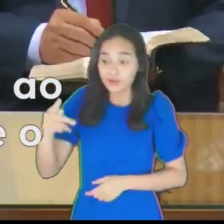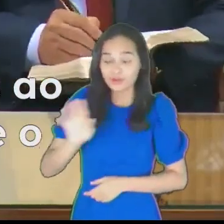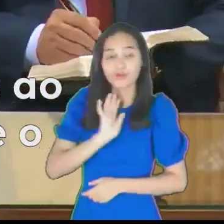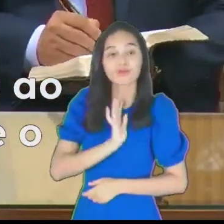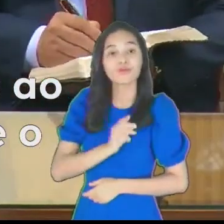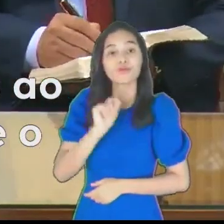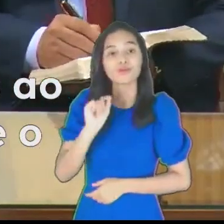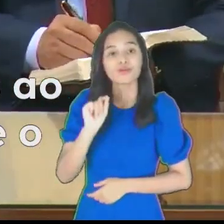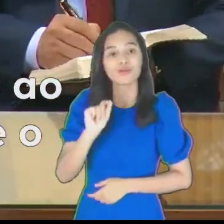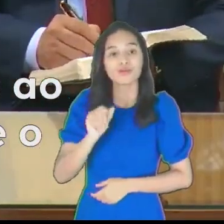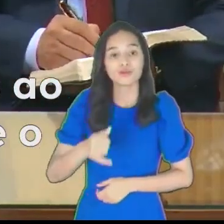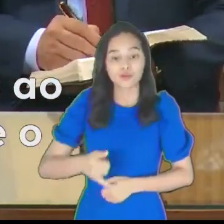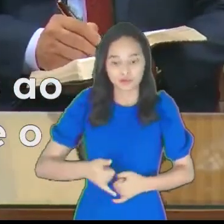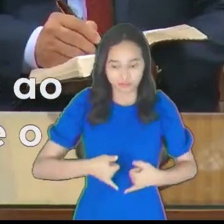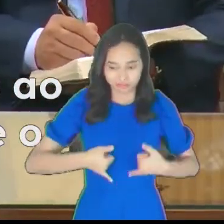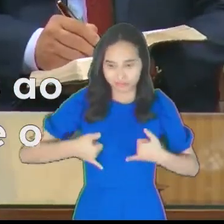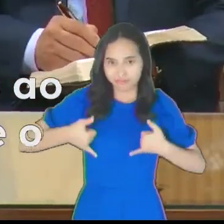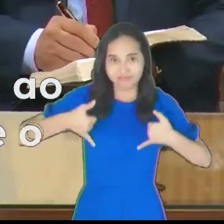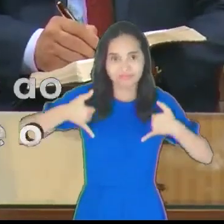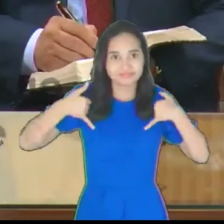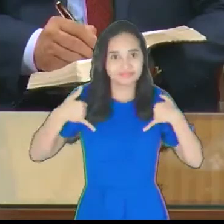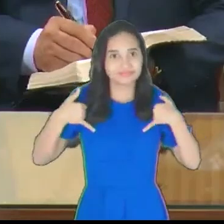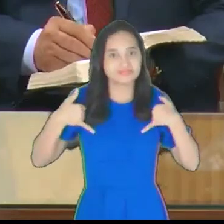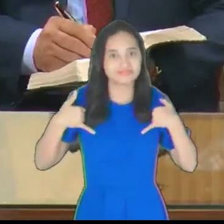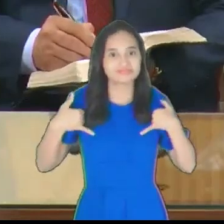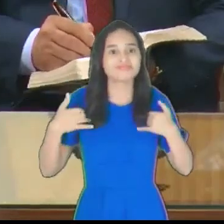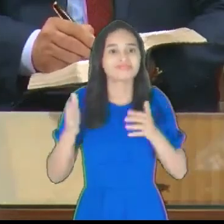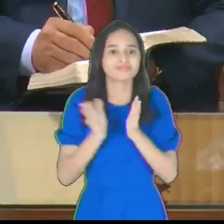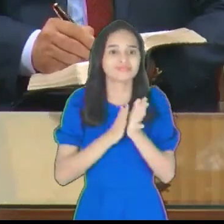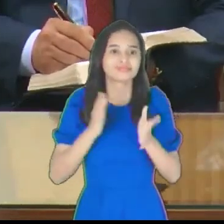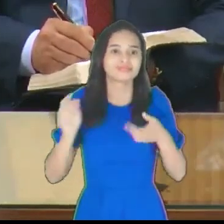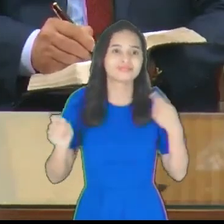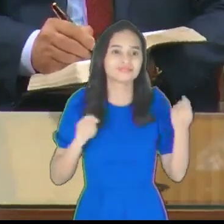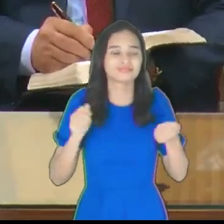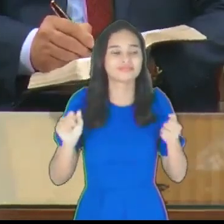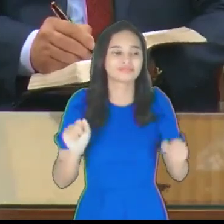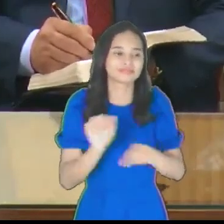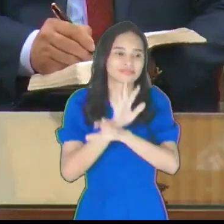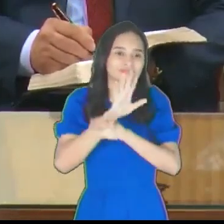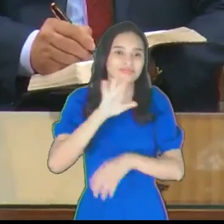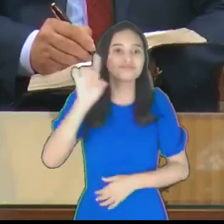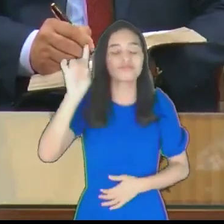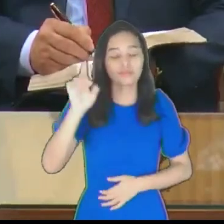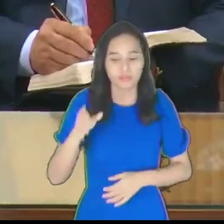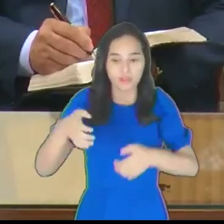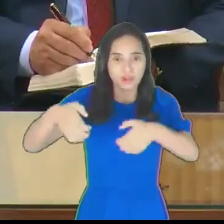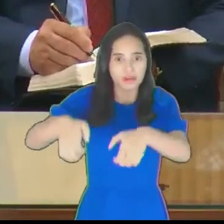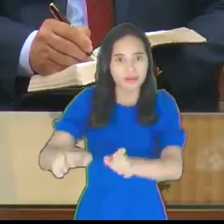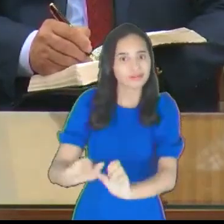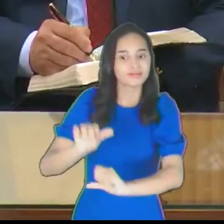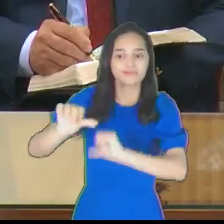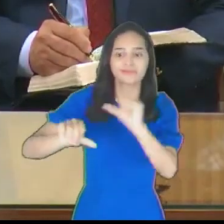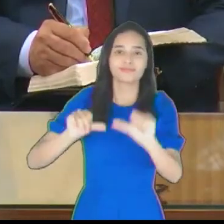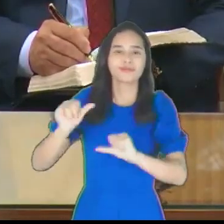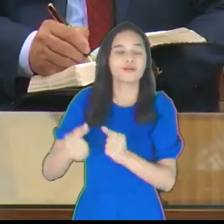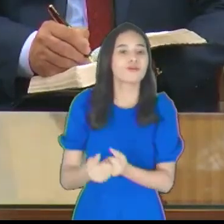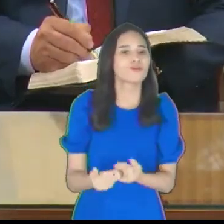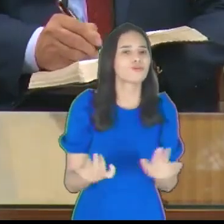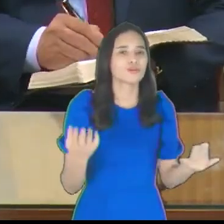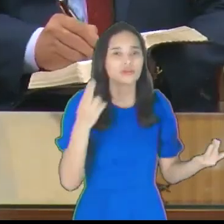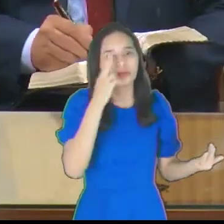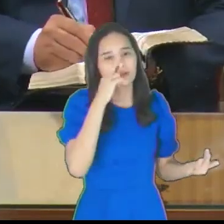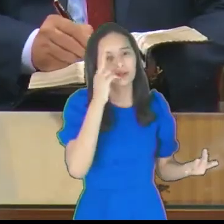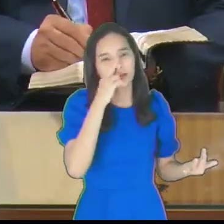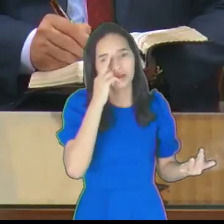irmãos? Se exaltou, aleluia, glória a Deus. Ezequias mudou, irmão, e quantos crentes, isso